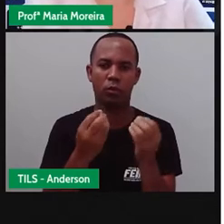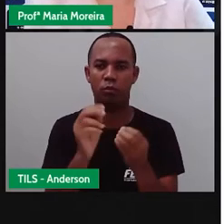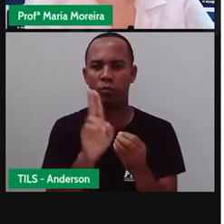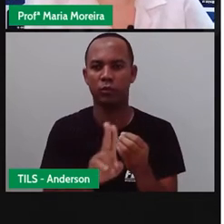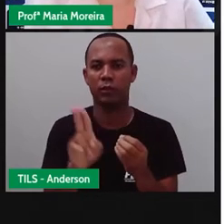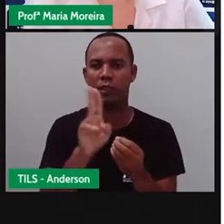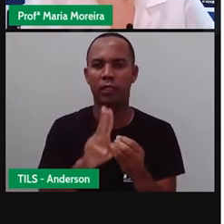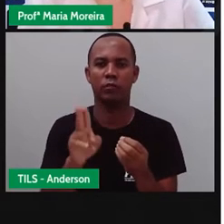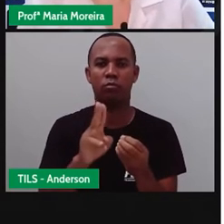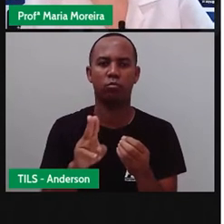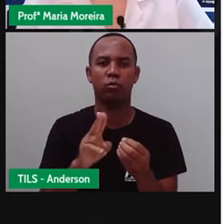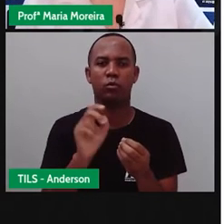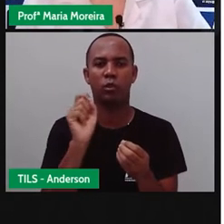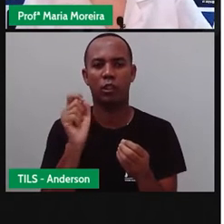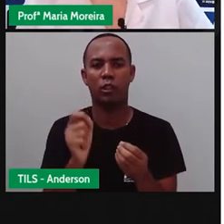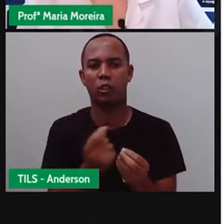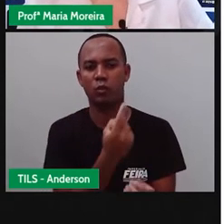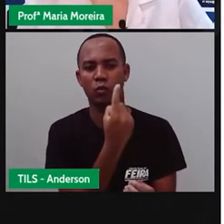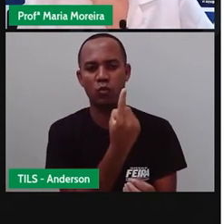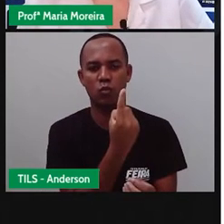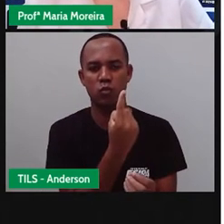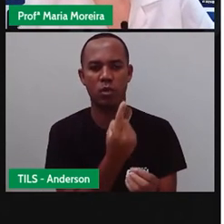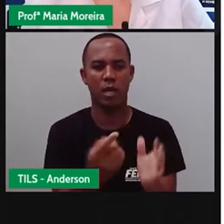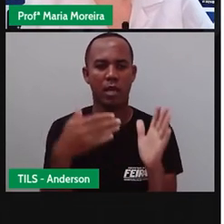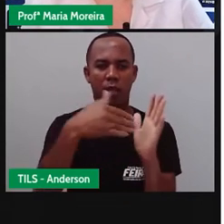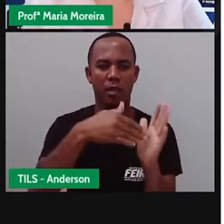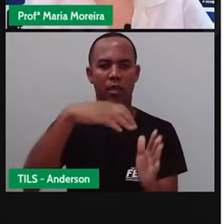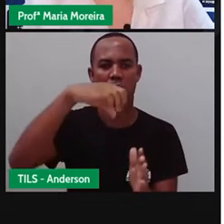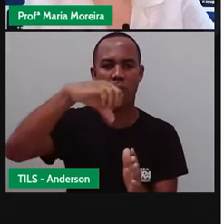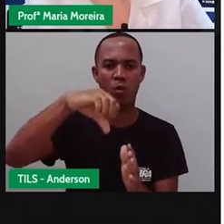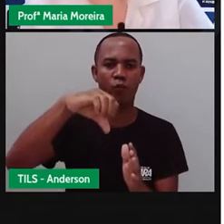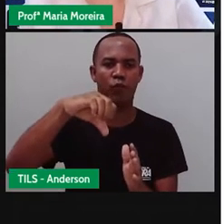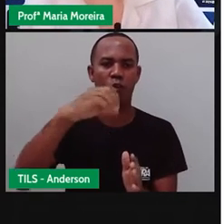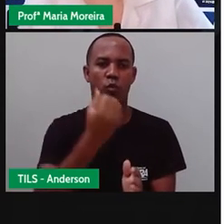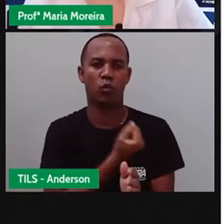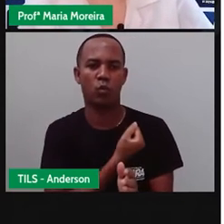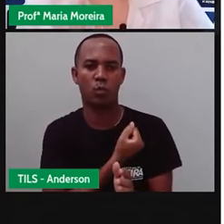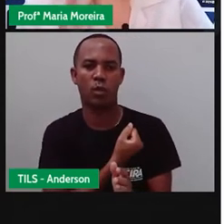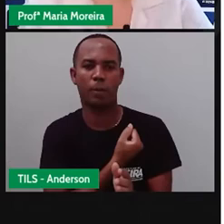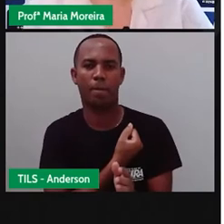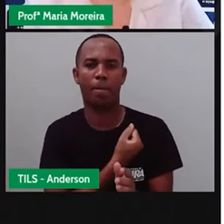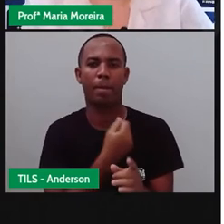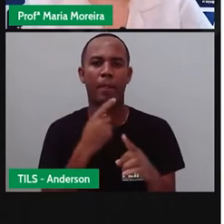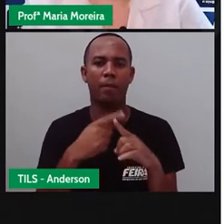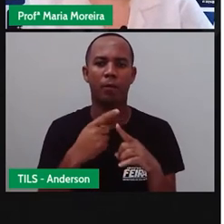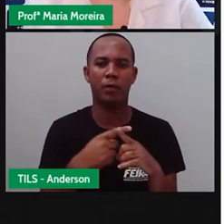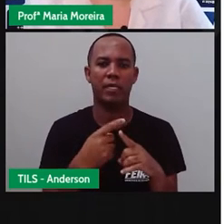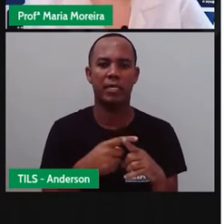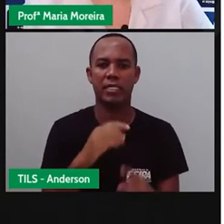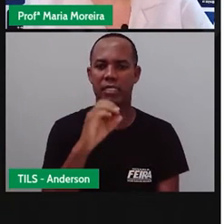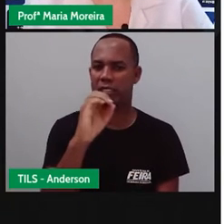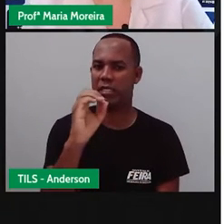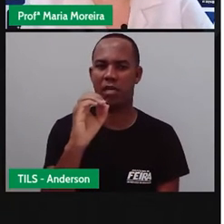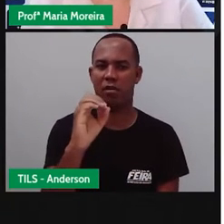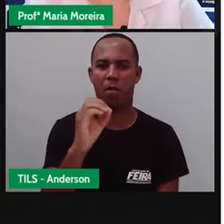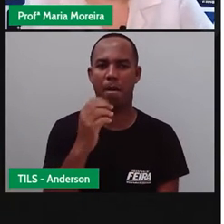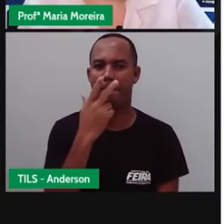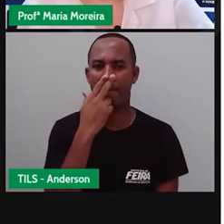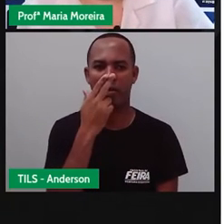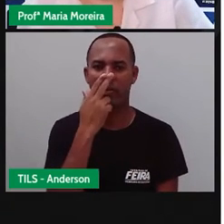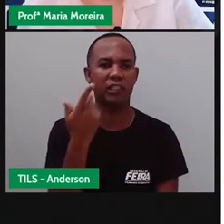representar os números de 1 a 9 né porque porque para eles usaram simplesmente não existia